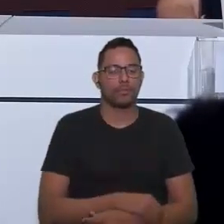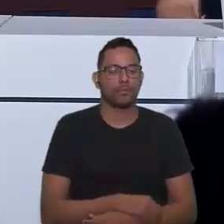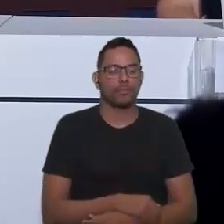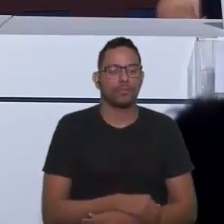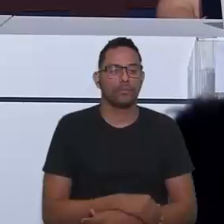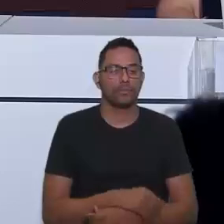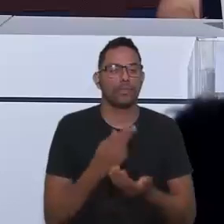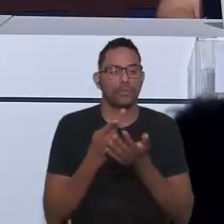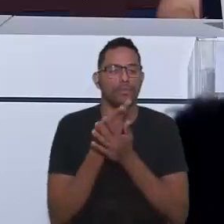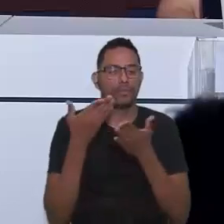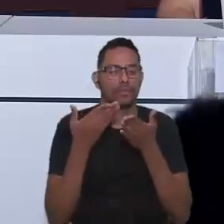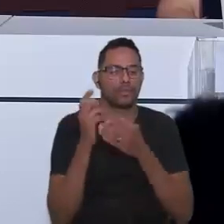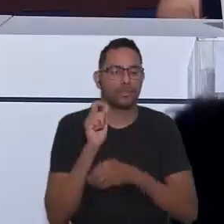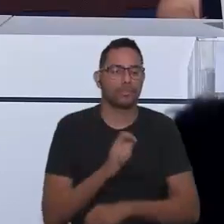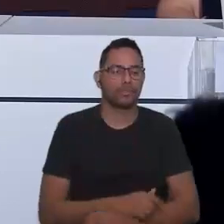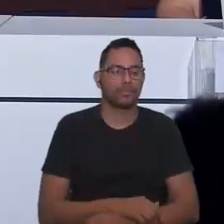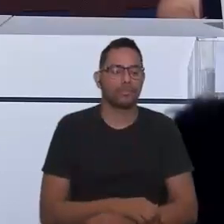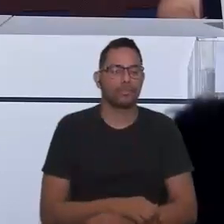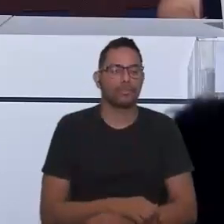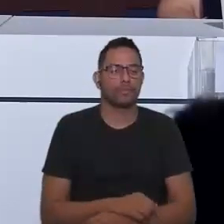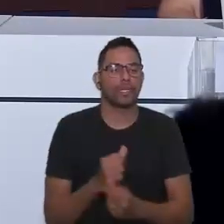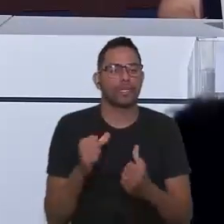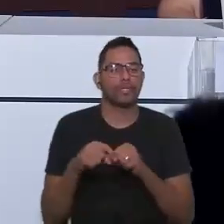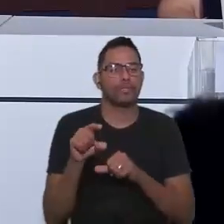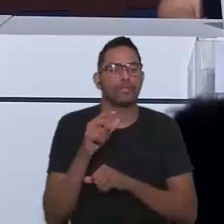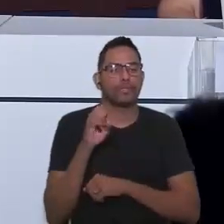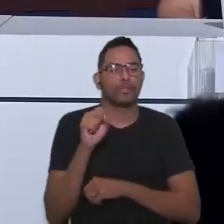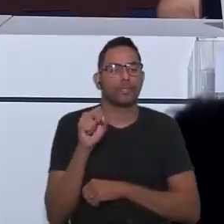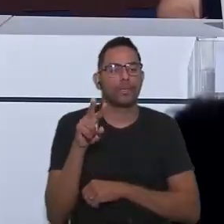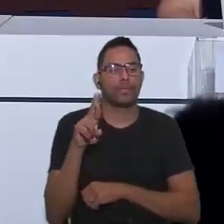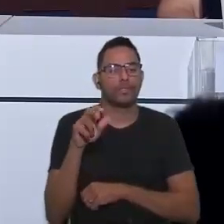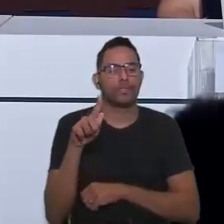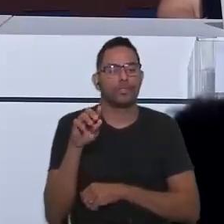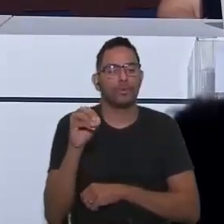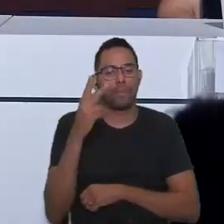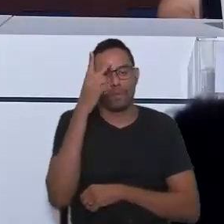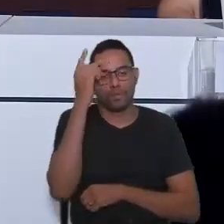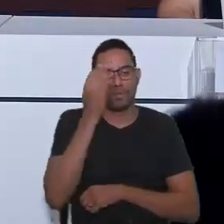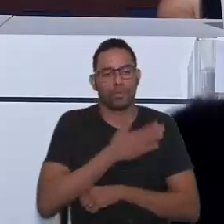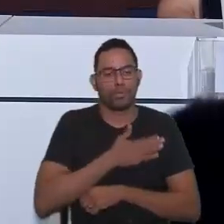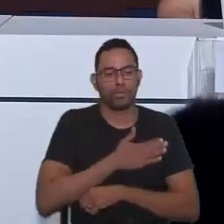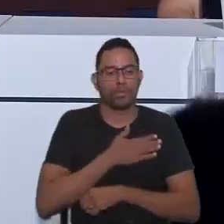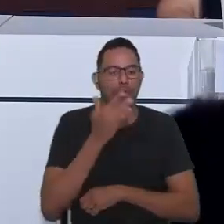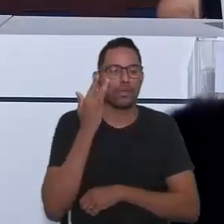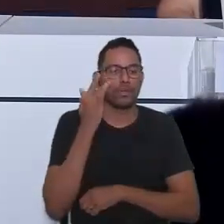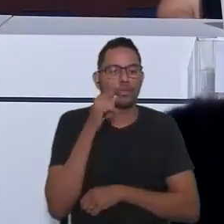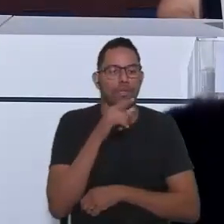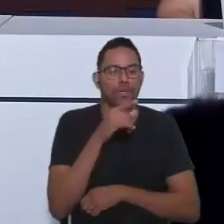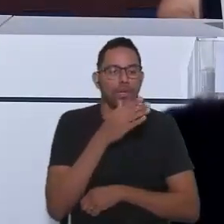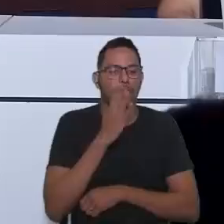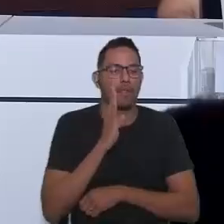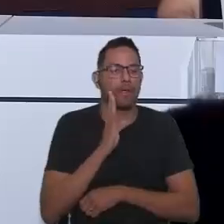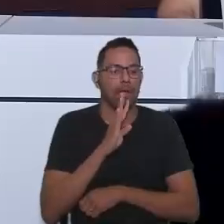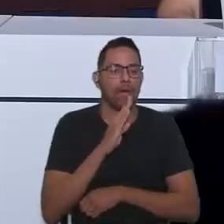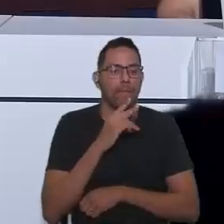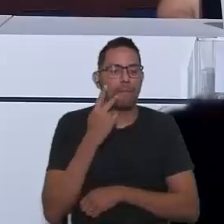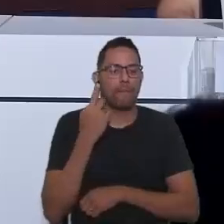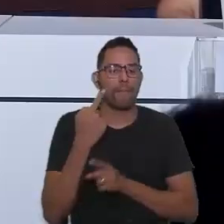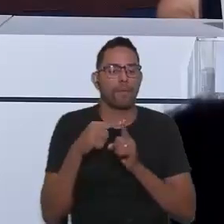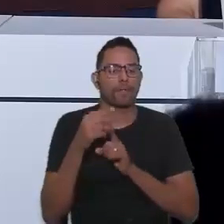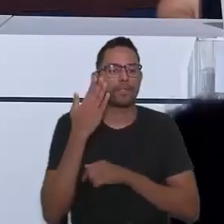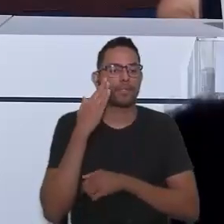E o que aconteceu hoje aqui, estar aqui com o Sérgio é uma pessoa que eu adoro. Eu acho que o Sérgio é muito generoso porque ele